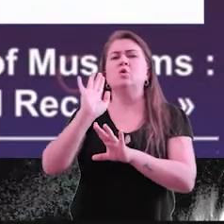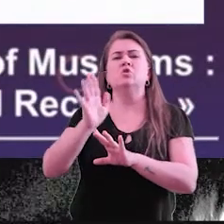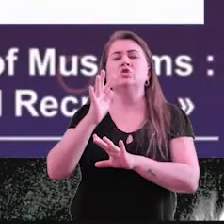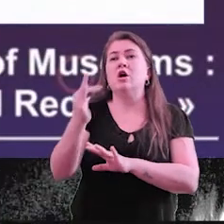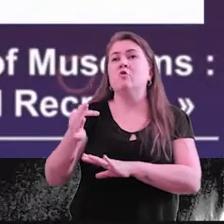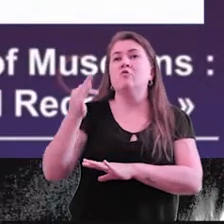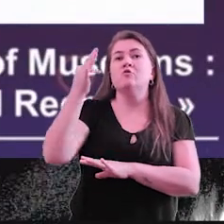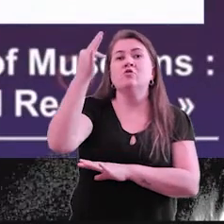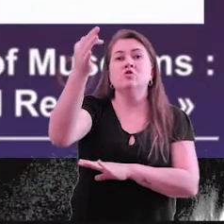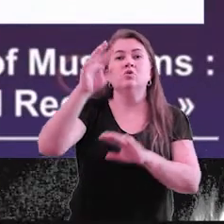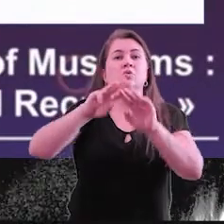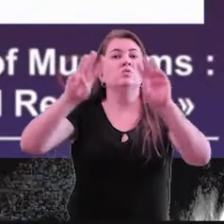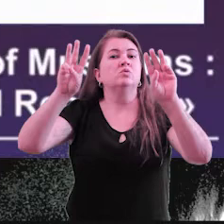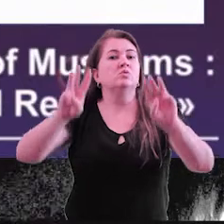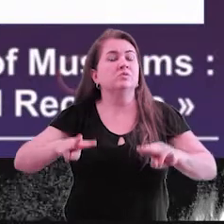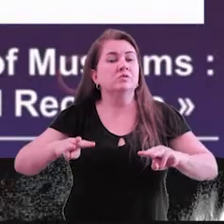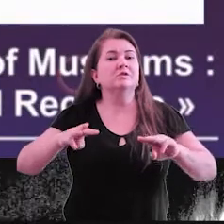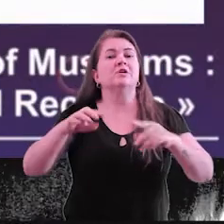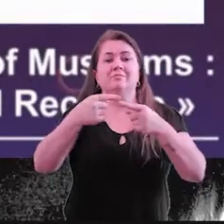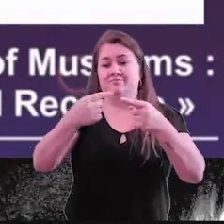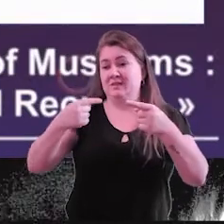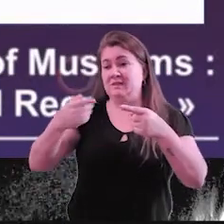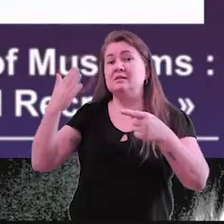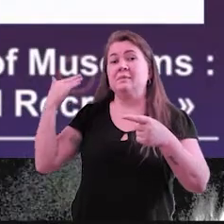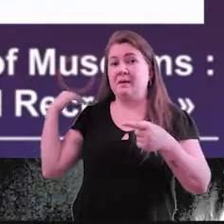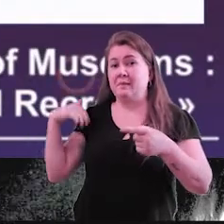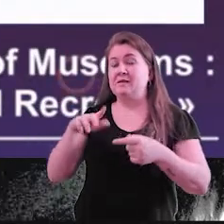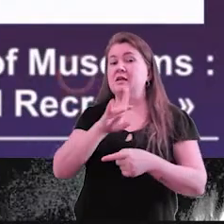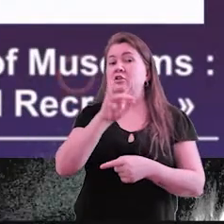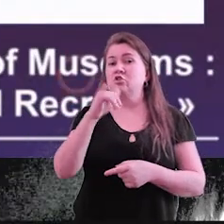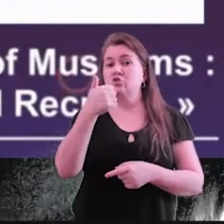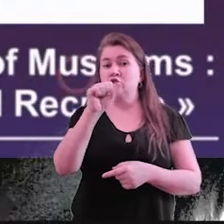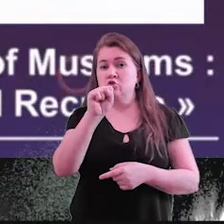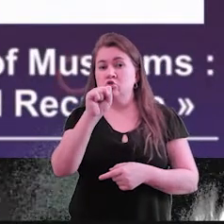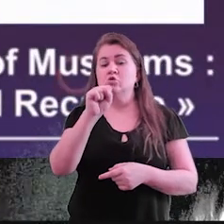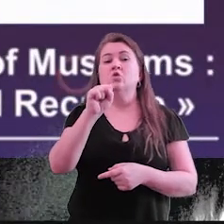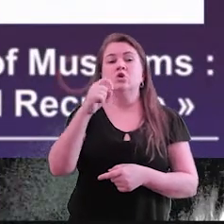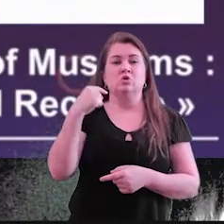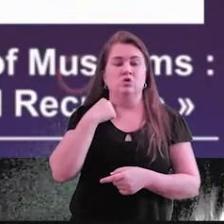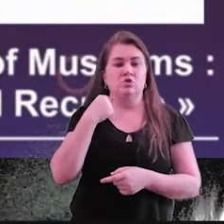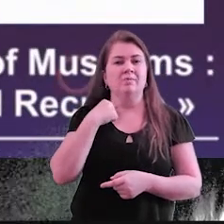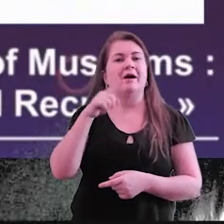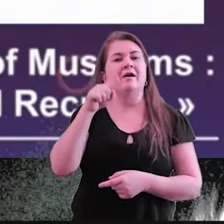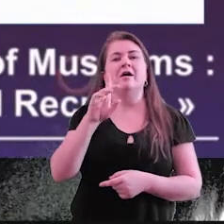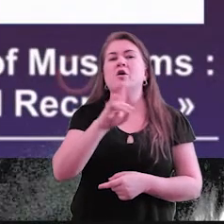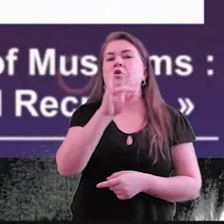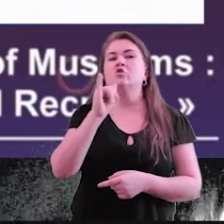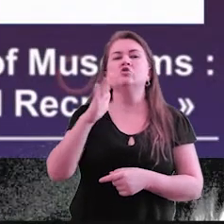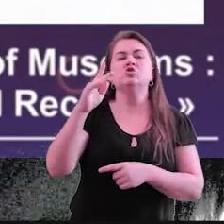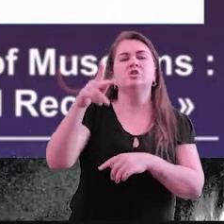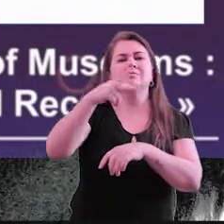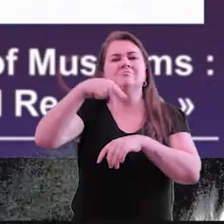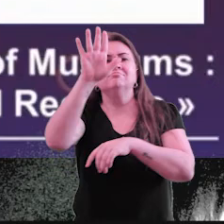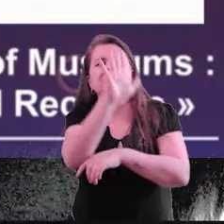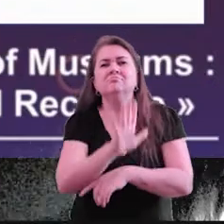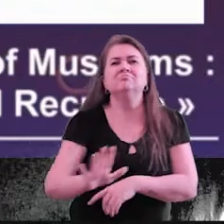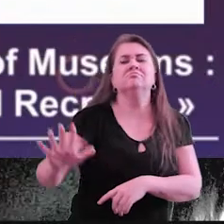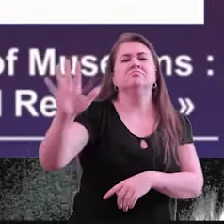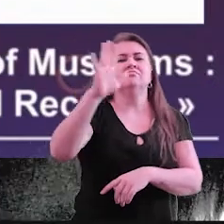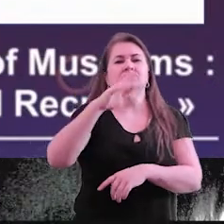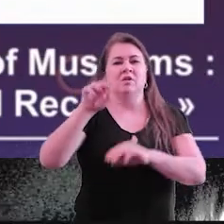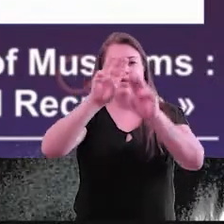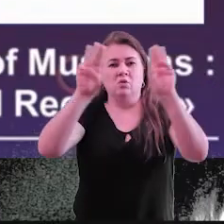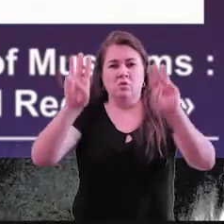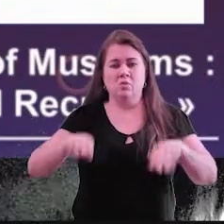foi o Dia Internacional dos Museus, com o tema o futuro dos museus, recuperar e reimaginar. Essa fala,